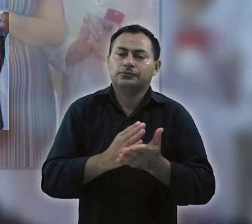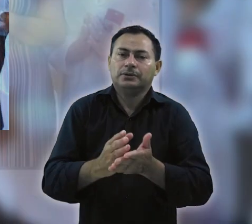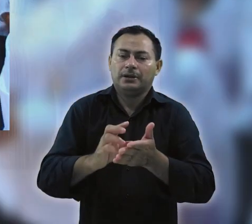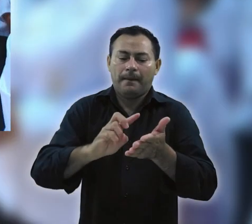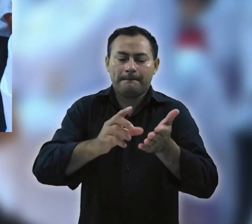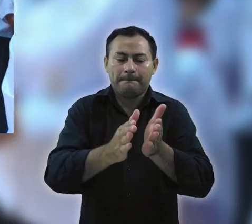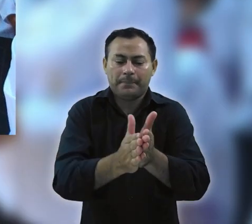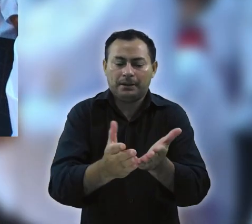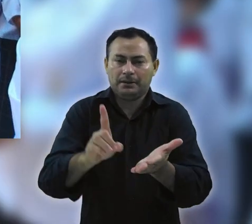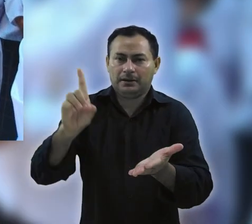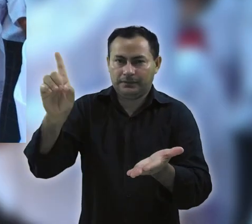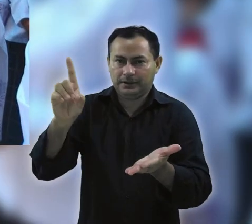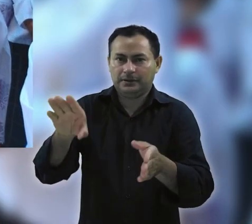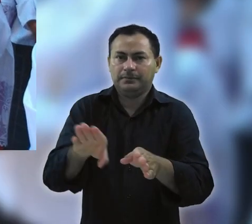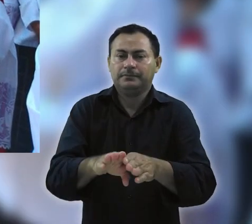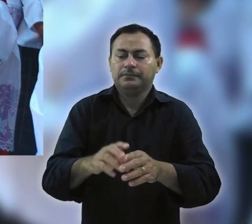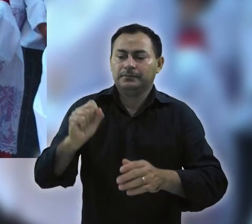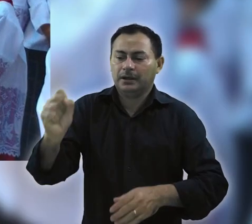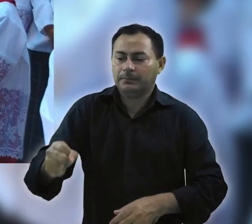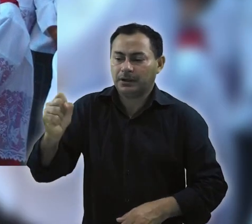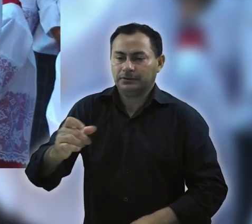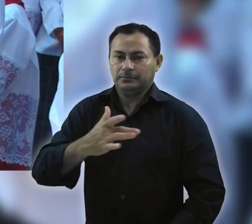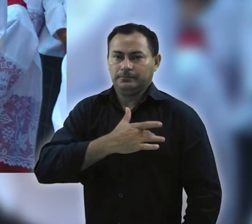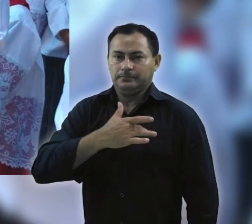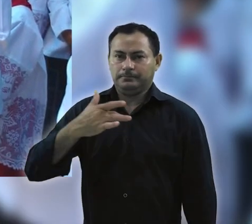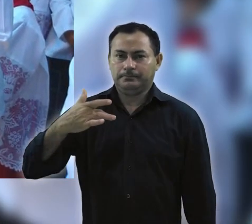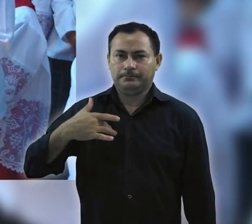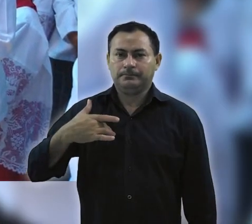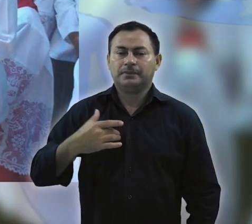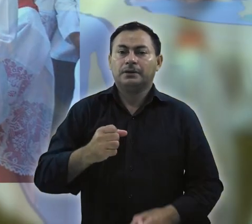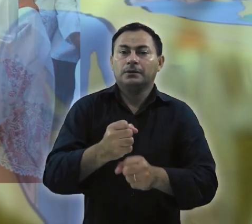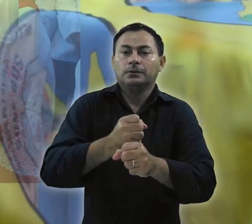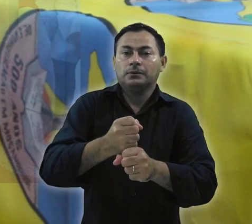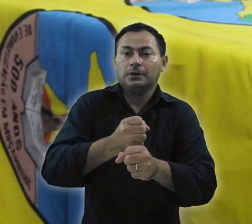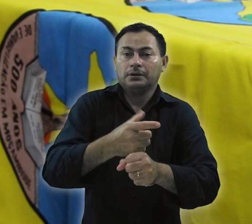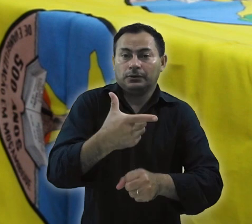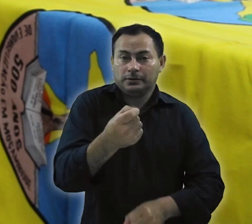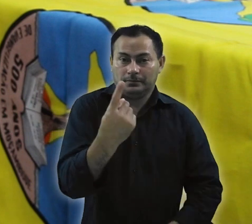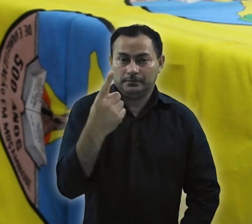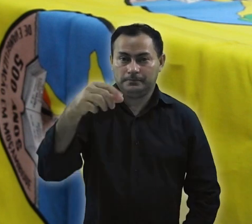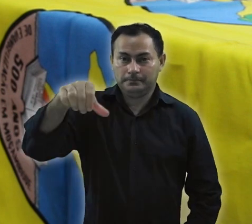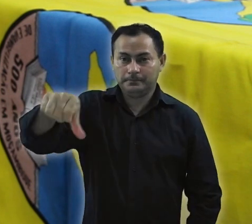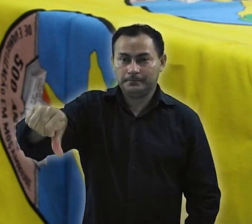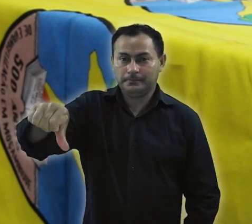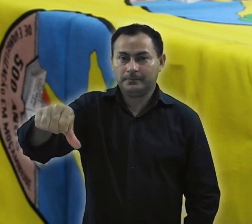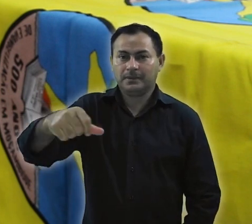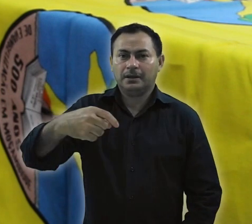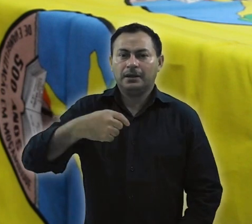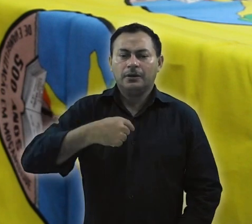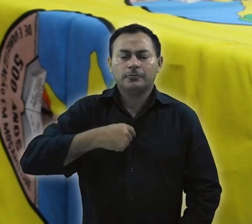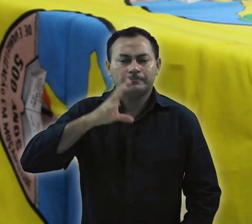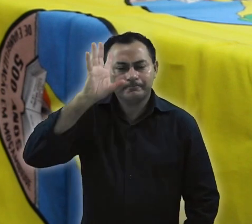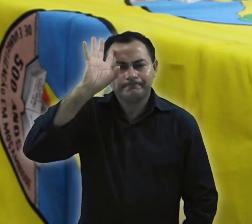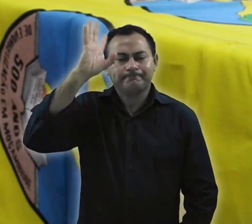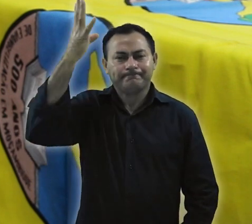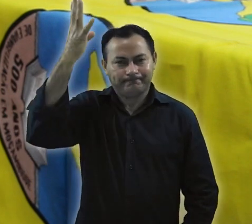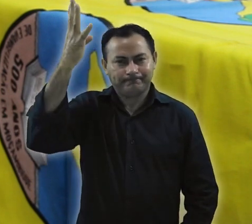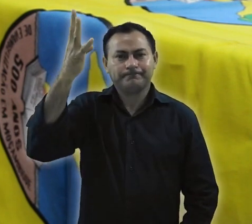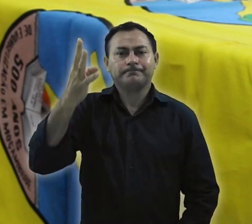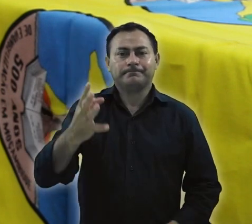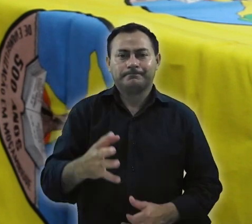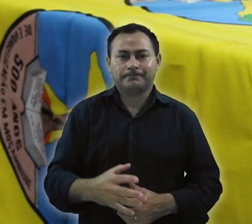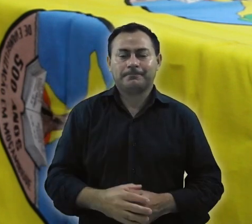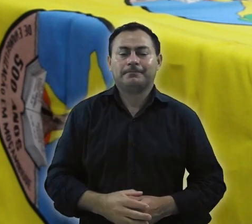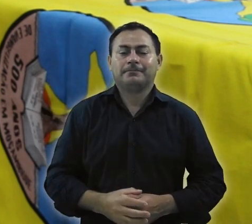da palavra e a pastoral da saúde. Em 2019 eu decidi